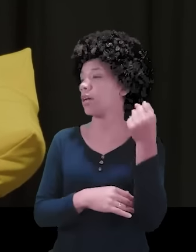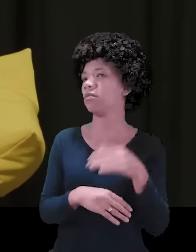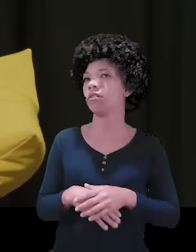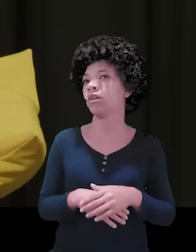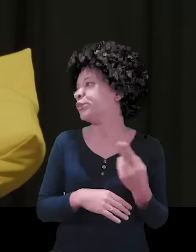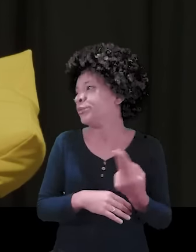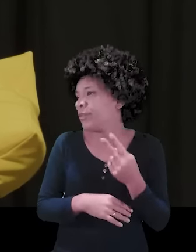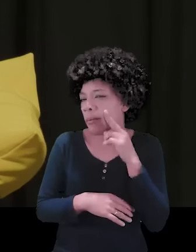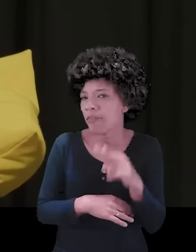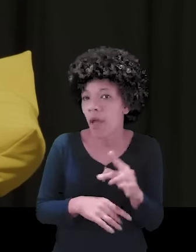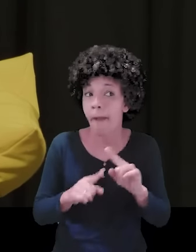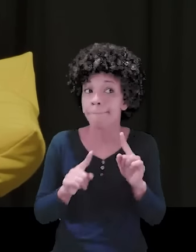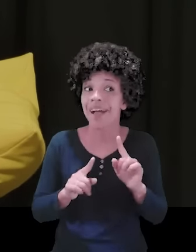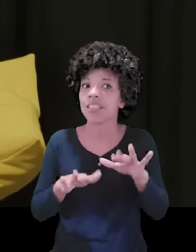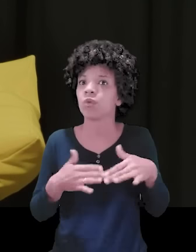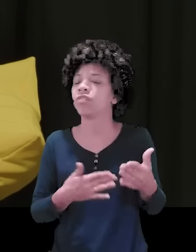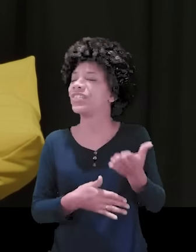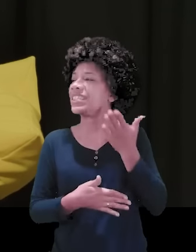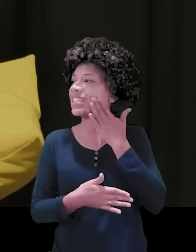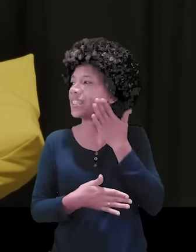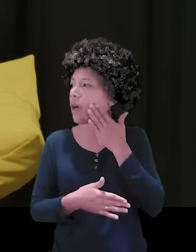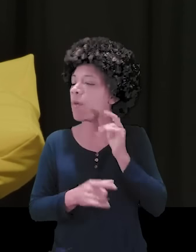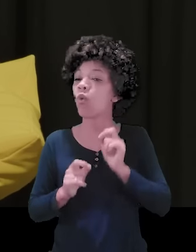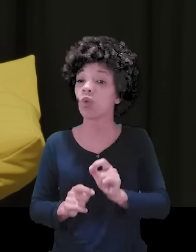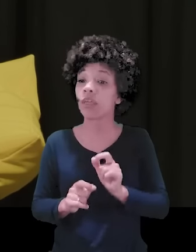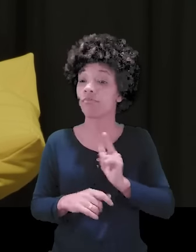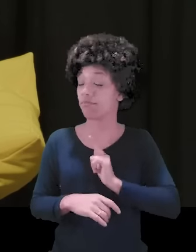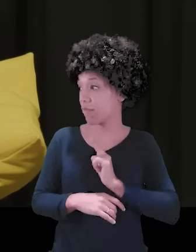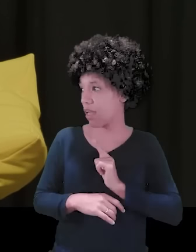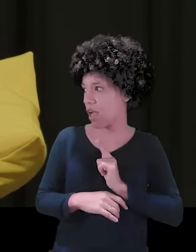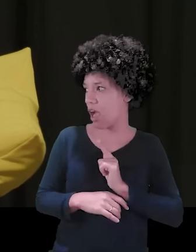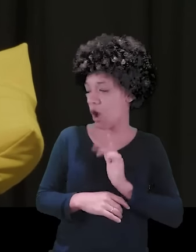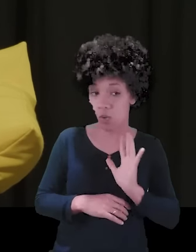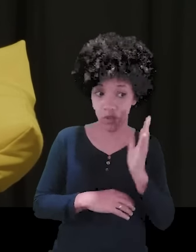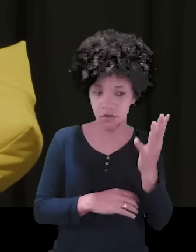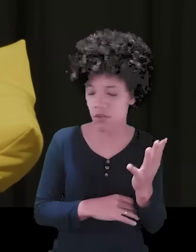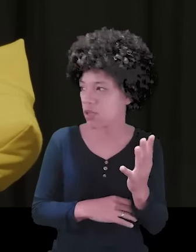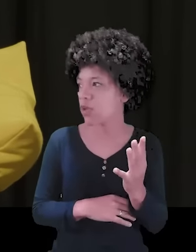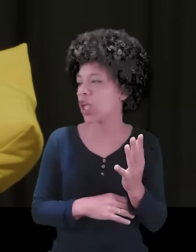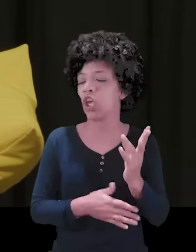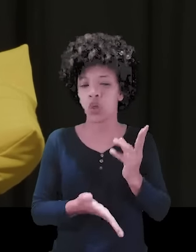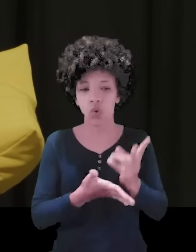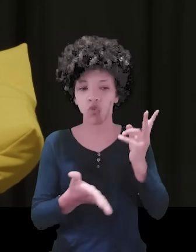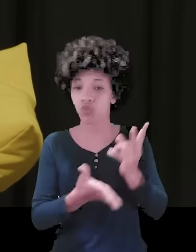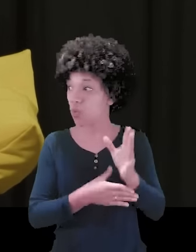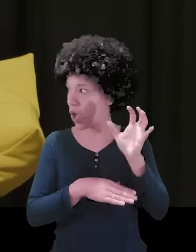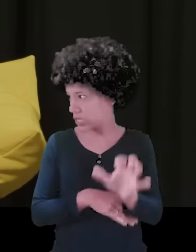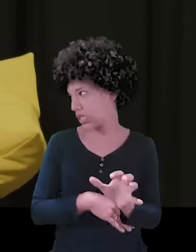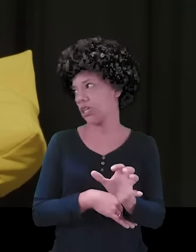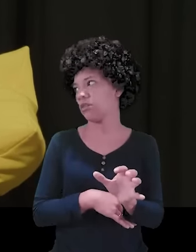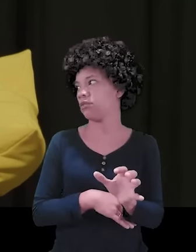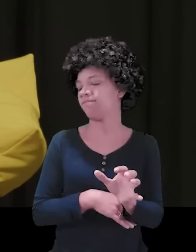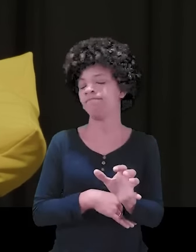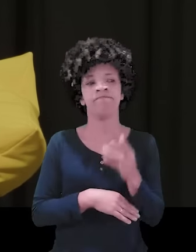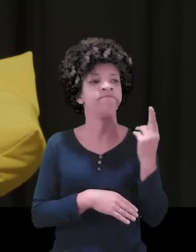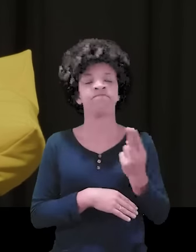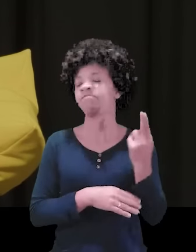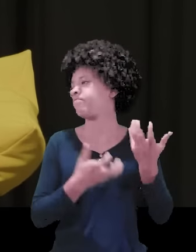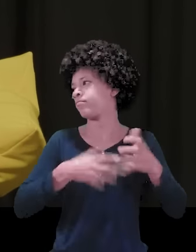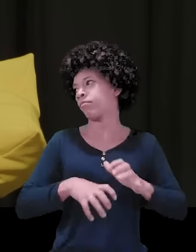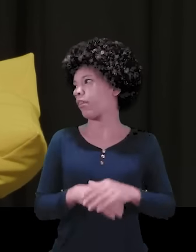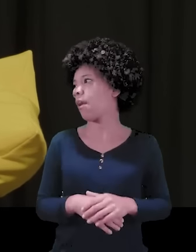não tem como ver agora para cima que você sabe o que tá sendo feito e as coisas continuam como são não